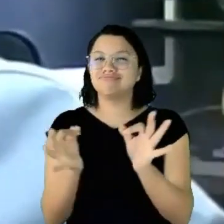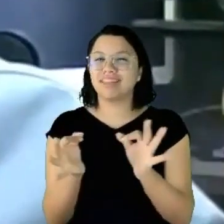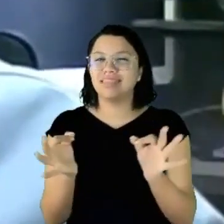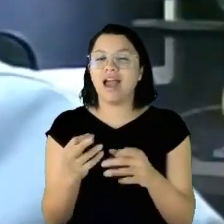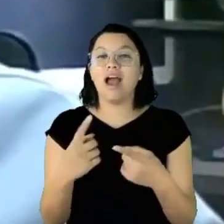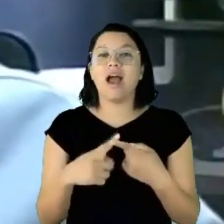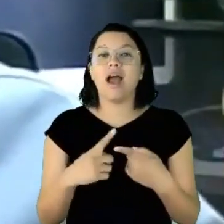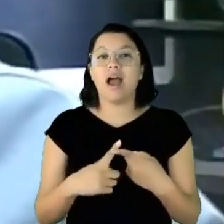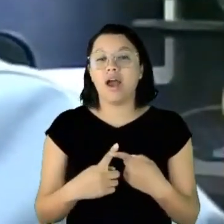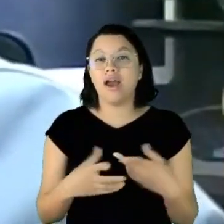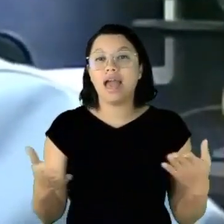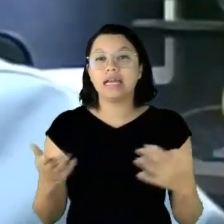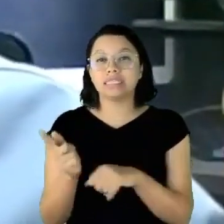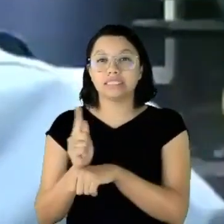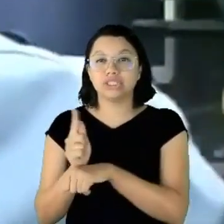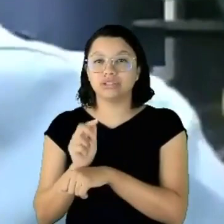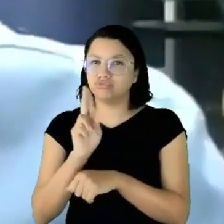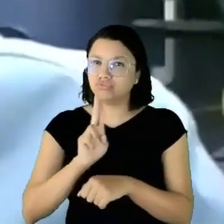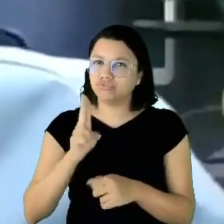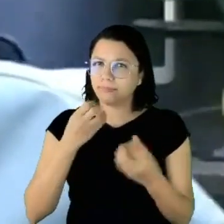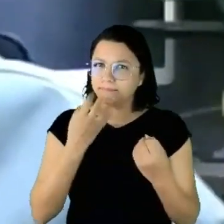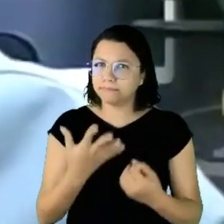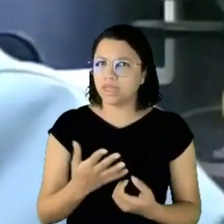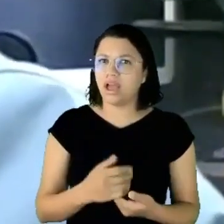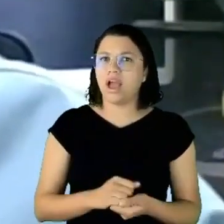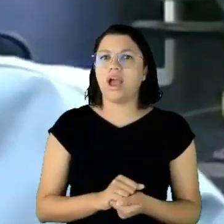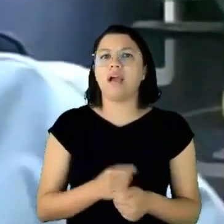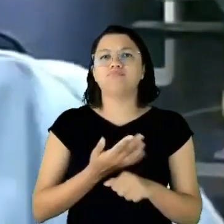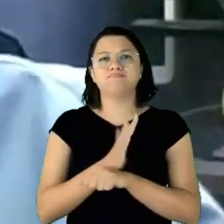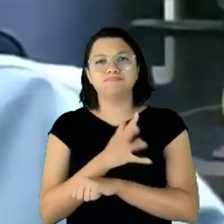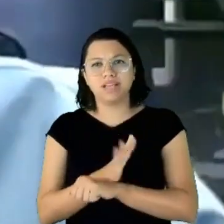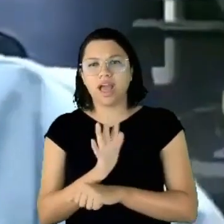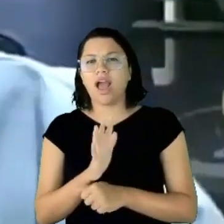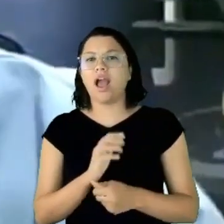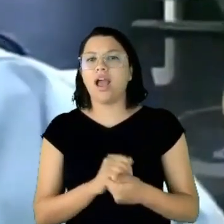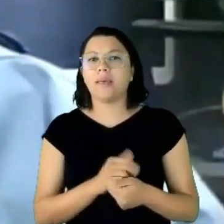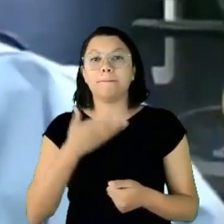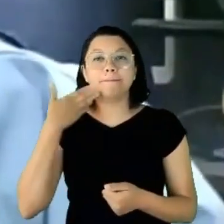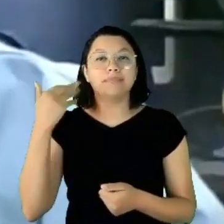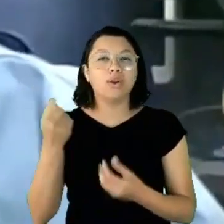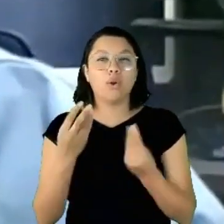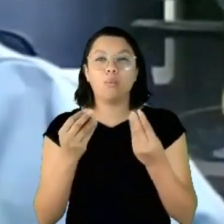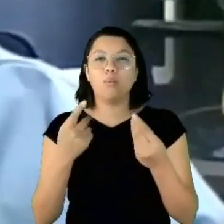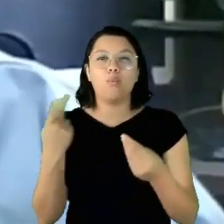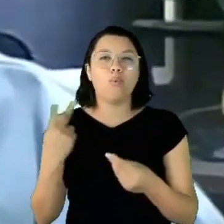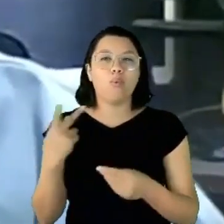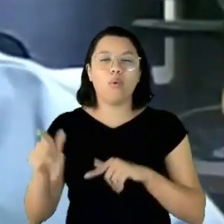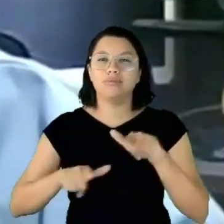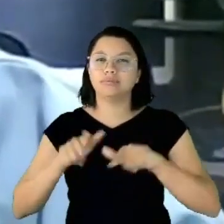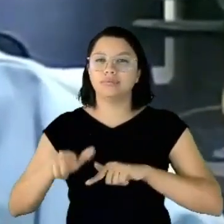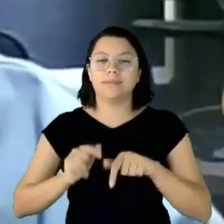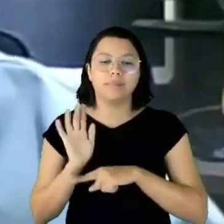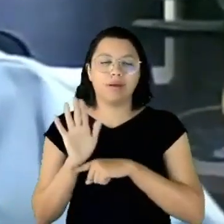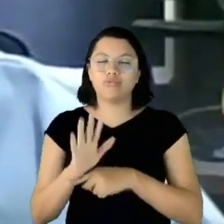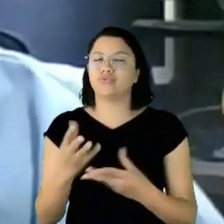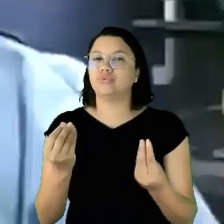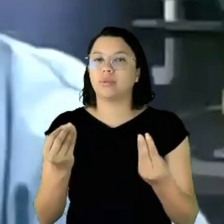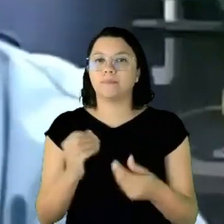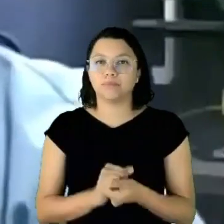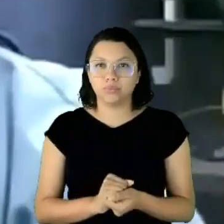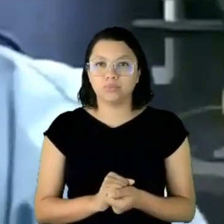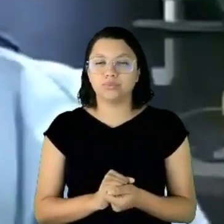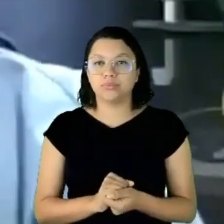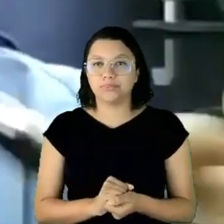fantástico porque essa gestão aplicada é pragmática ela melhora o nosso trabalho ela ajuda muito